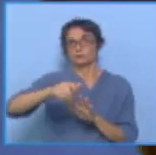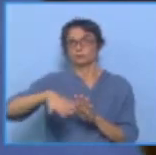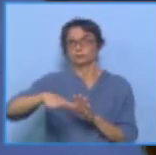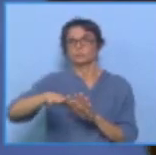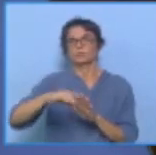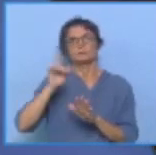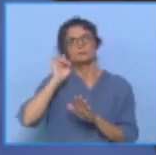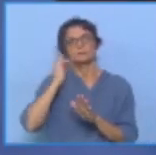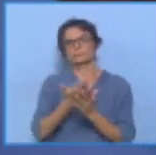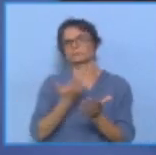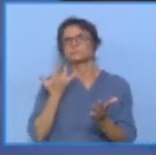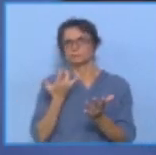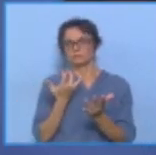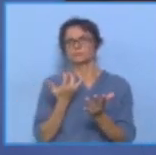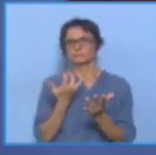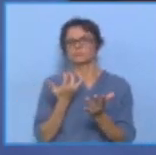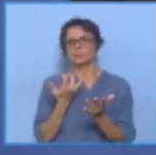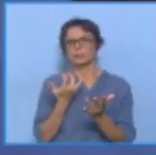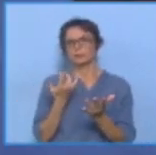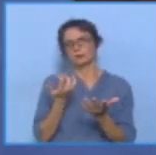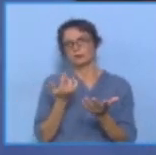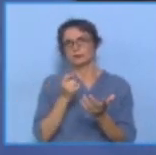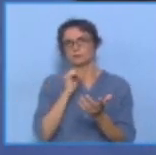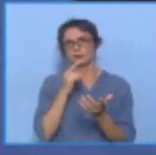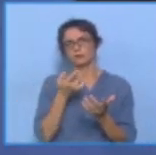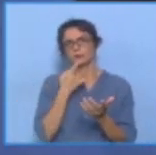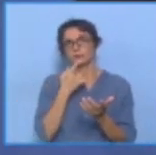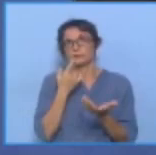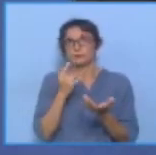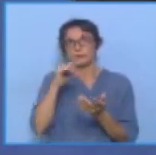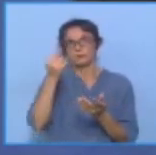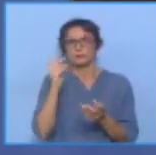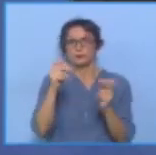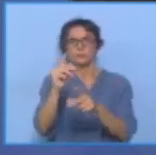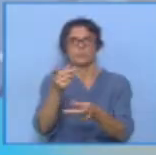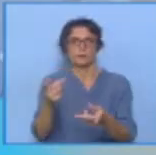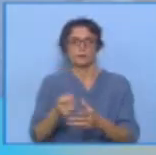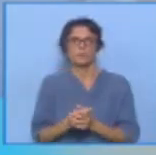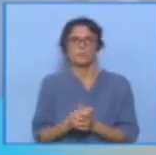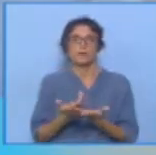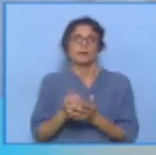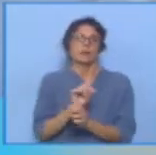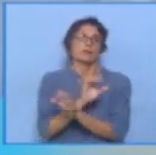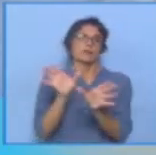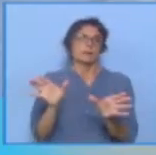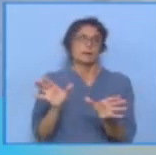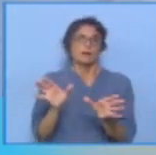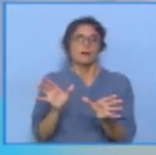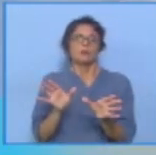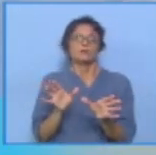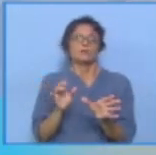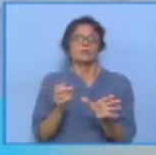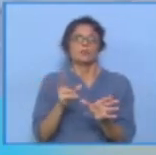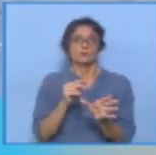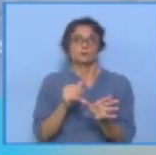de grande relevância e de visibilidade, e depois perceber melhor o que é que pode acontecer. Agora, obviamente que há, por parte do novo cardeal